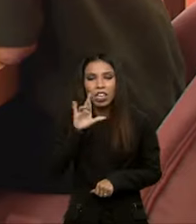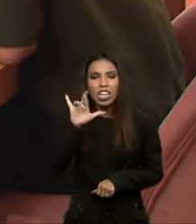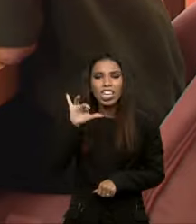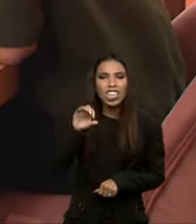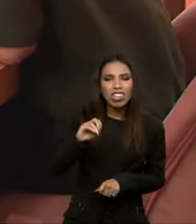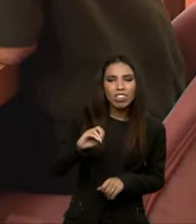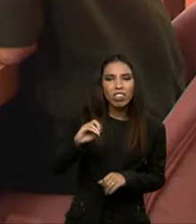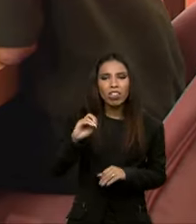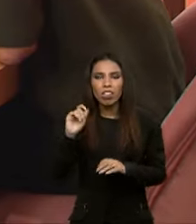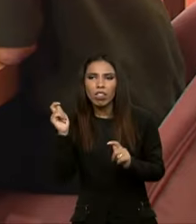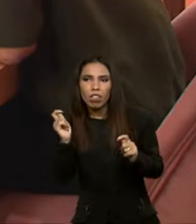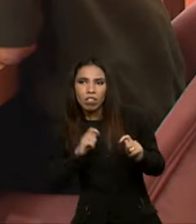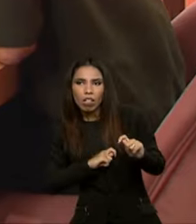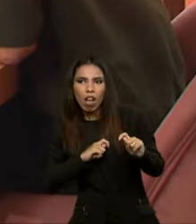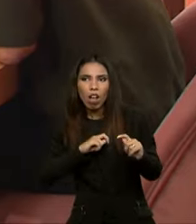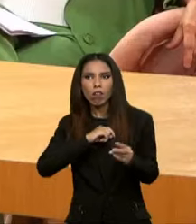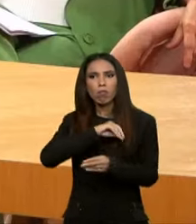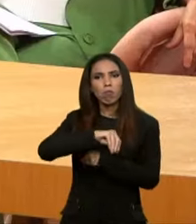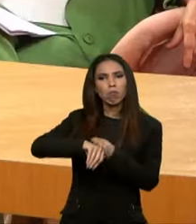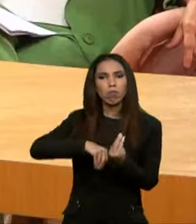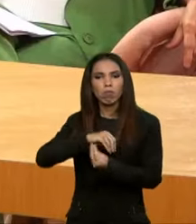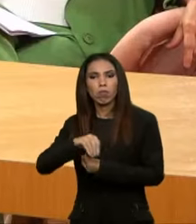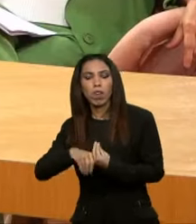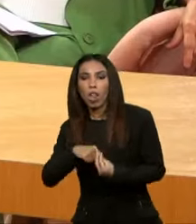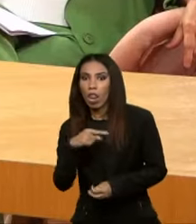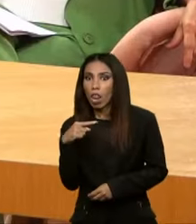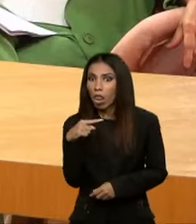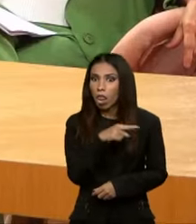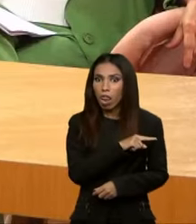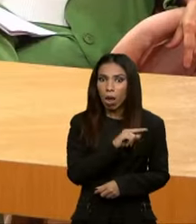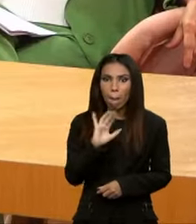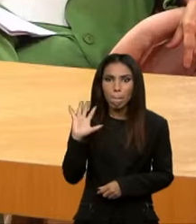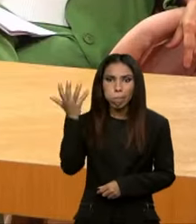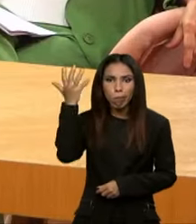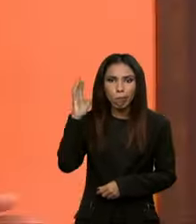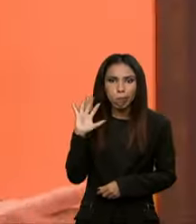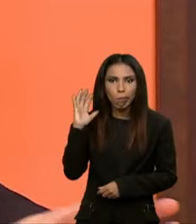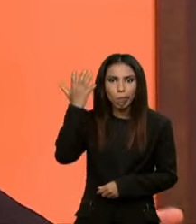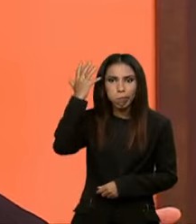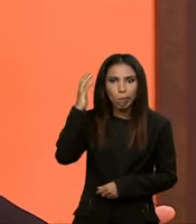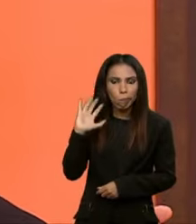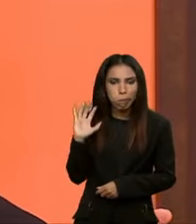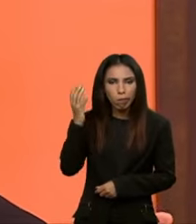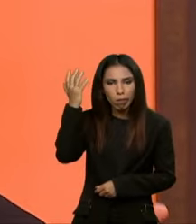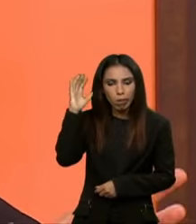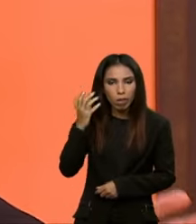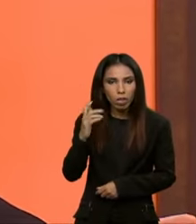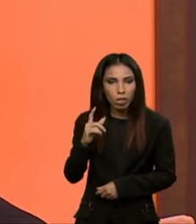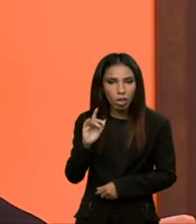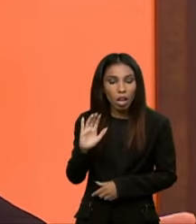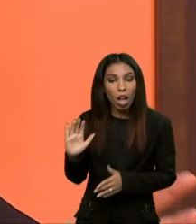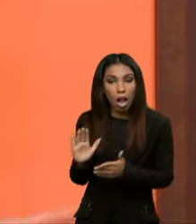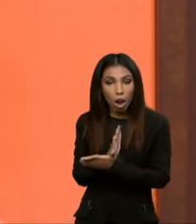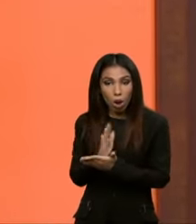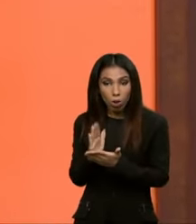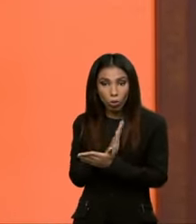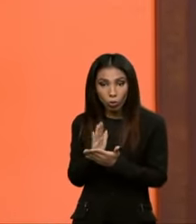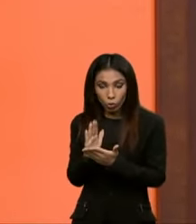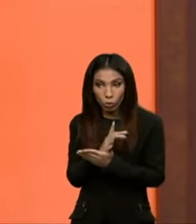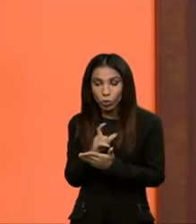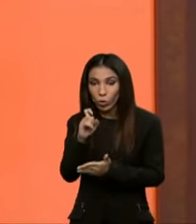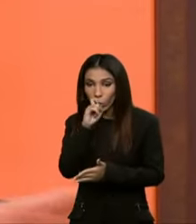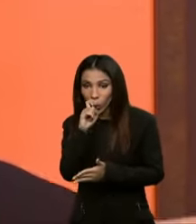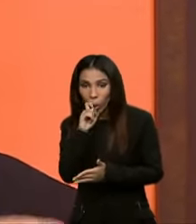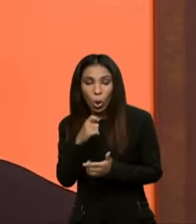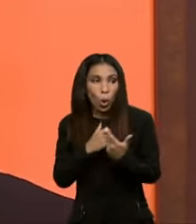tem uma coisa mais temperada, mais tranquila. Lá muda muito. Então você tem algumas plantas que aguentam o frio e depois outras